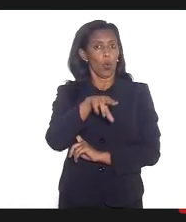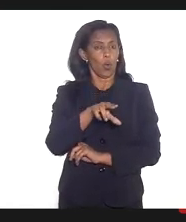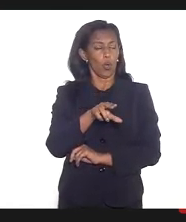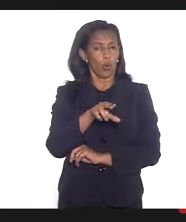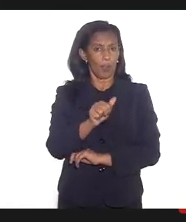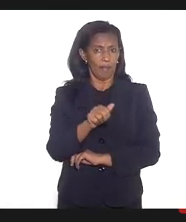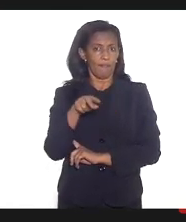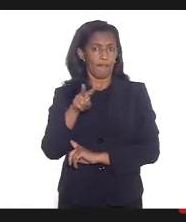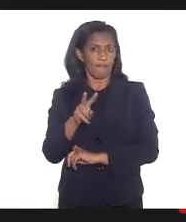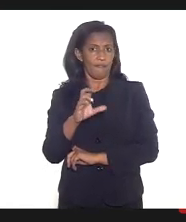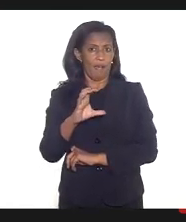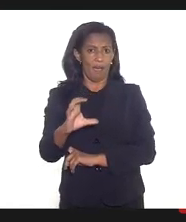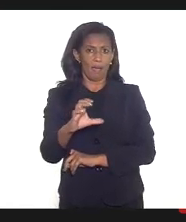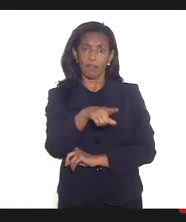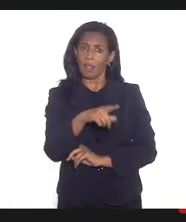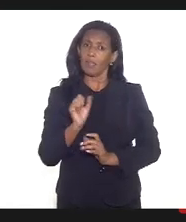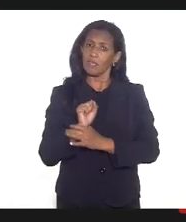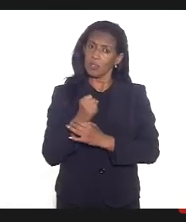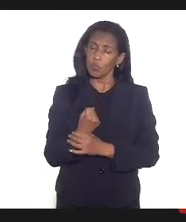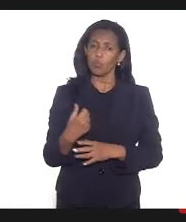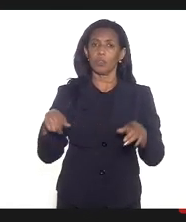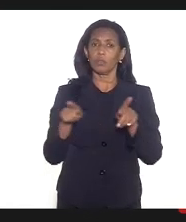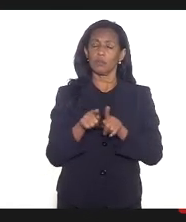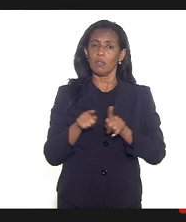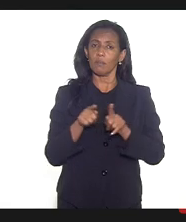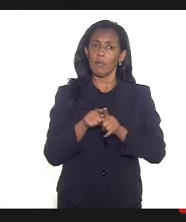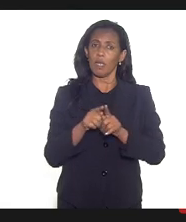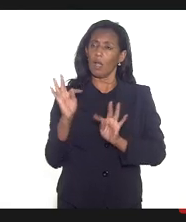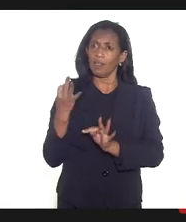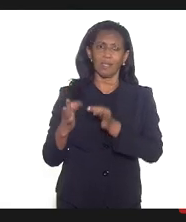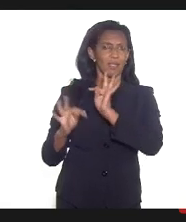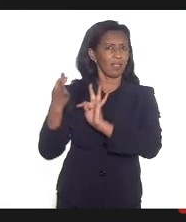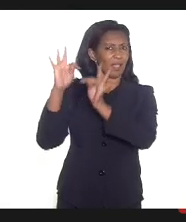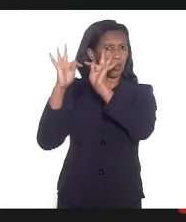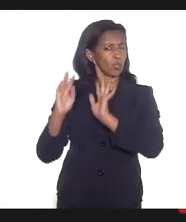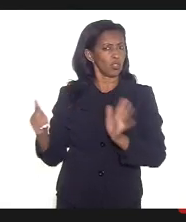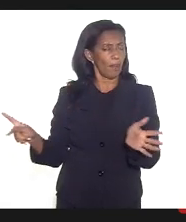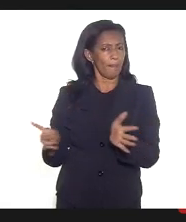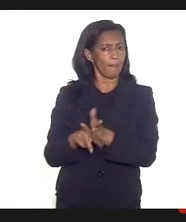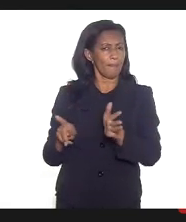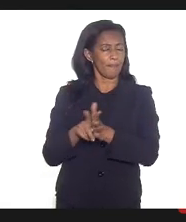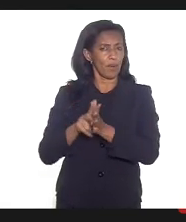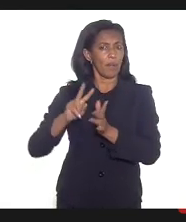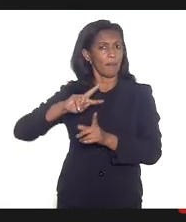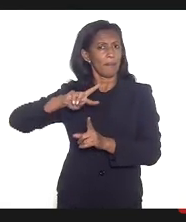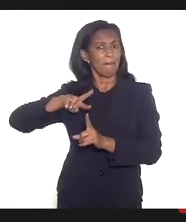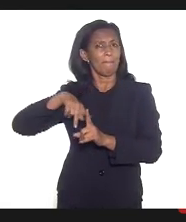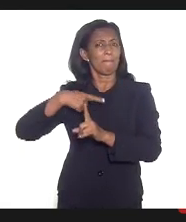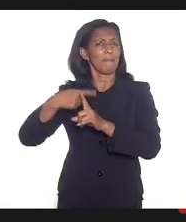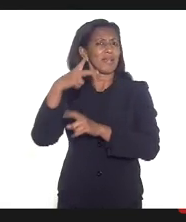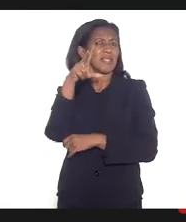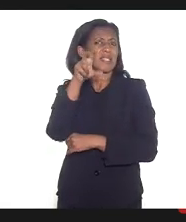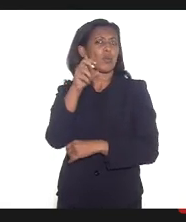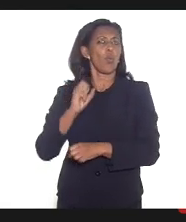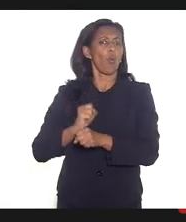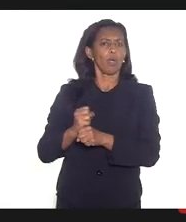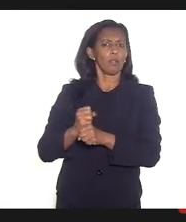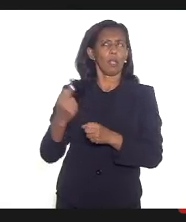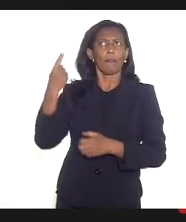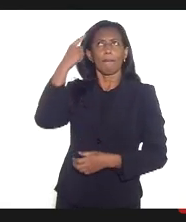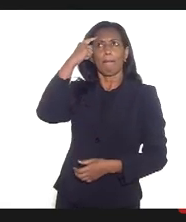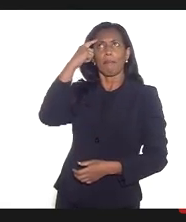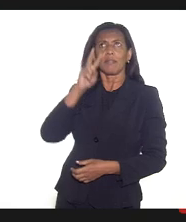expliquei é uma vacina extremamente segura pelas vacinas com essa tecnologia são utilizadas há mais de 50 anos não tem sentido